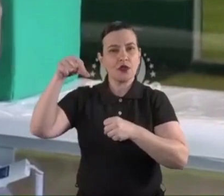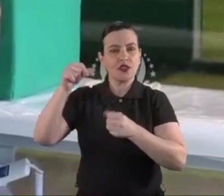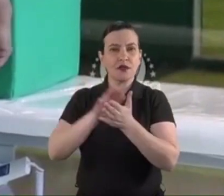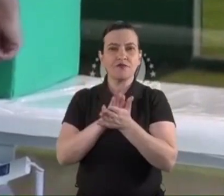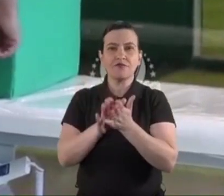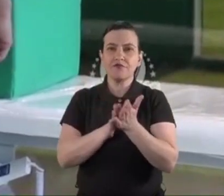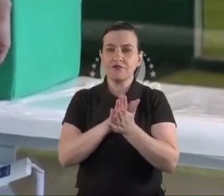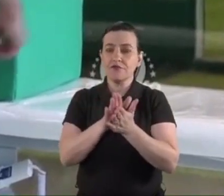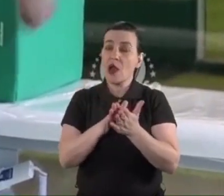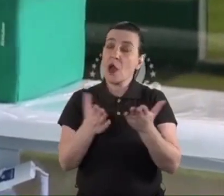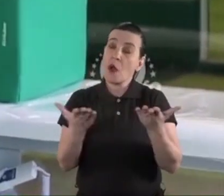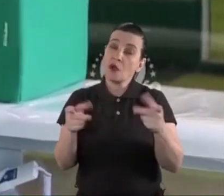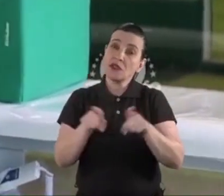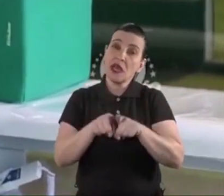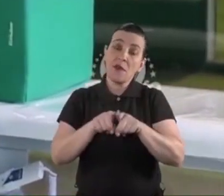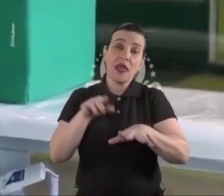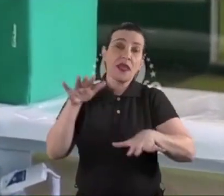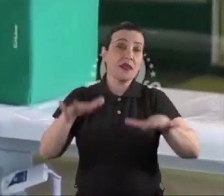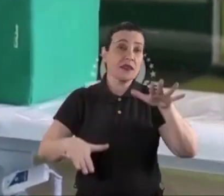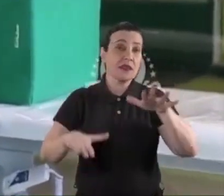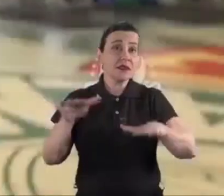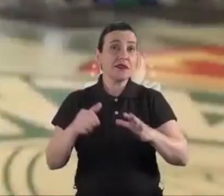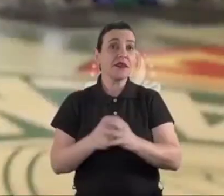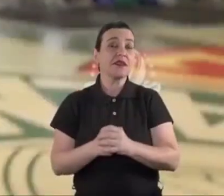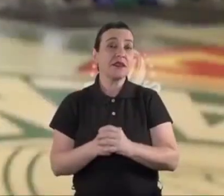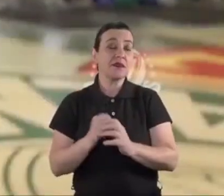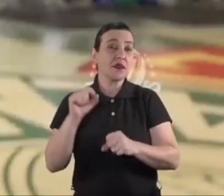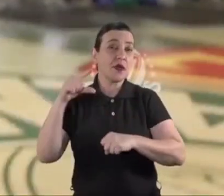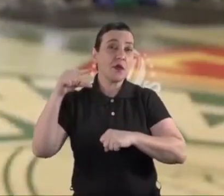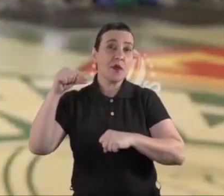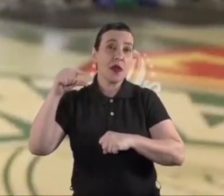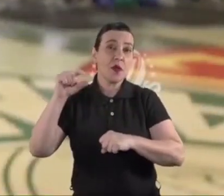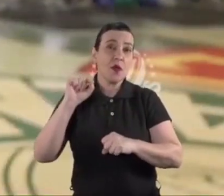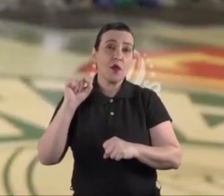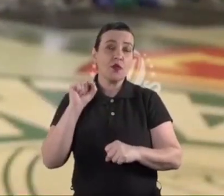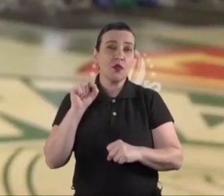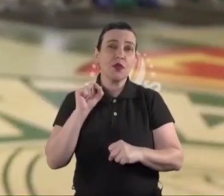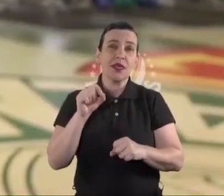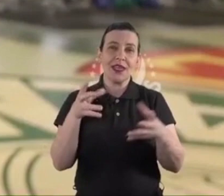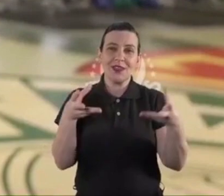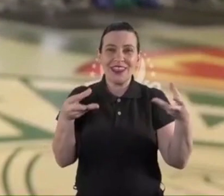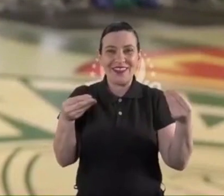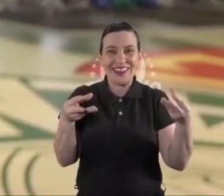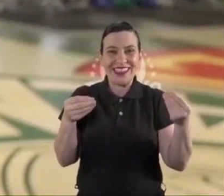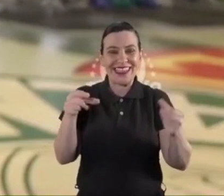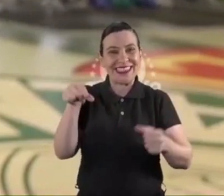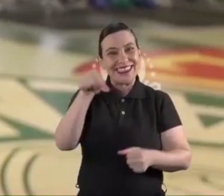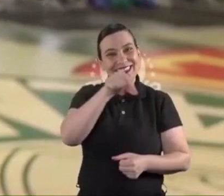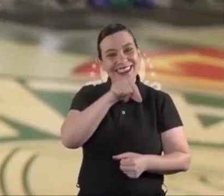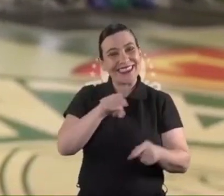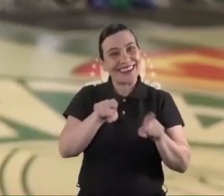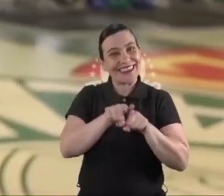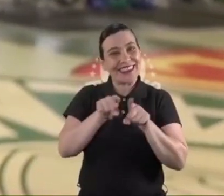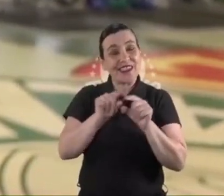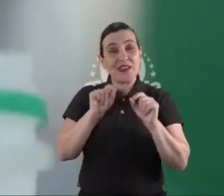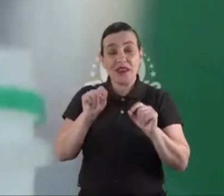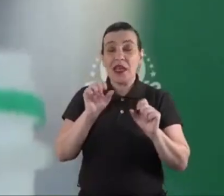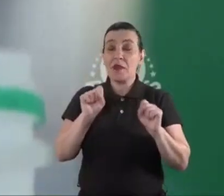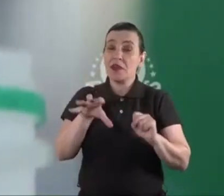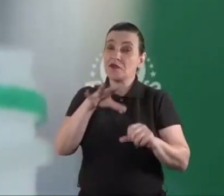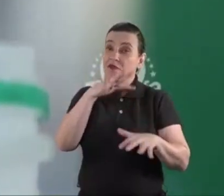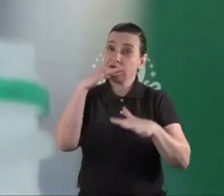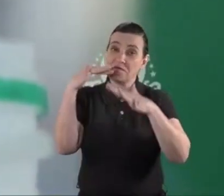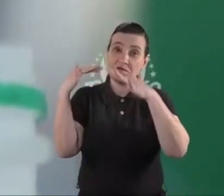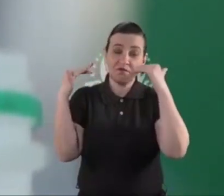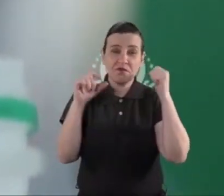palma, ou através até mesmo de uma gota na fronha do travesseiro. E também através da inalação,